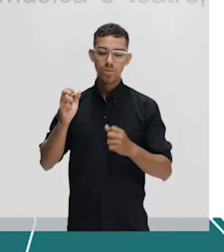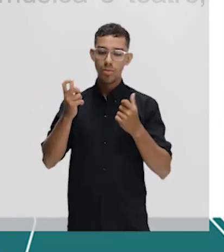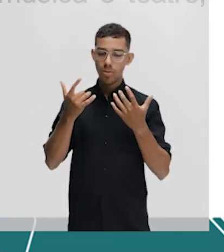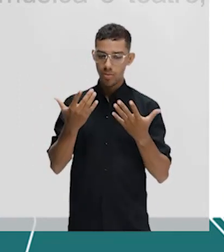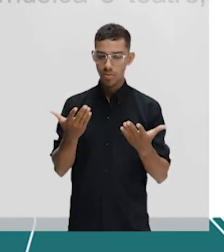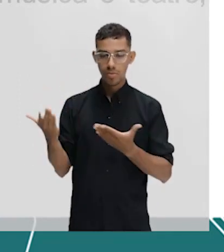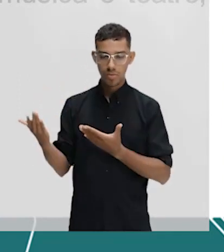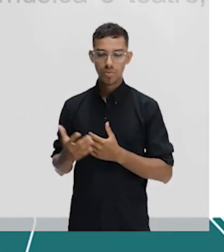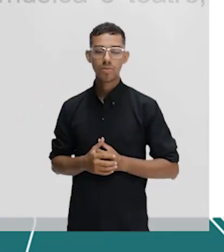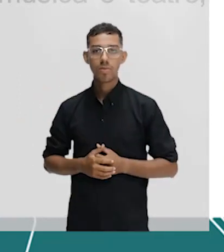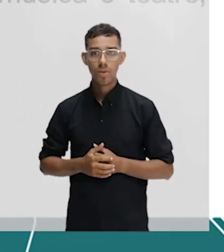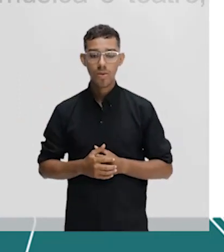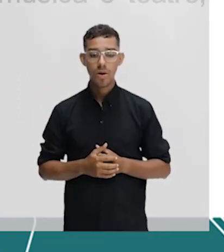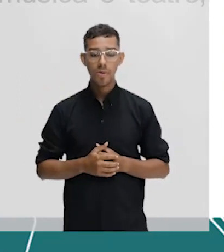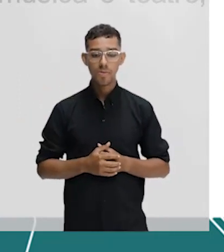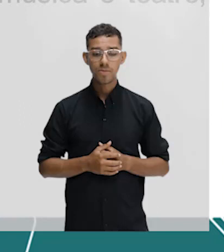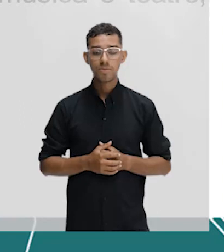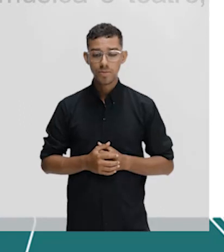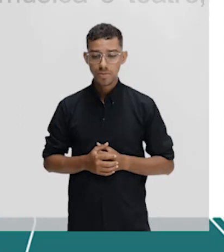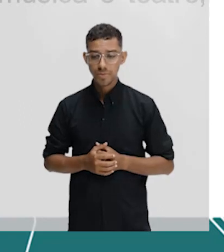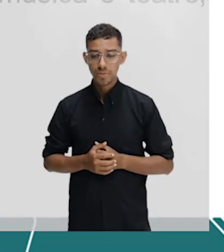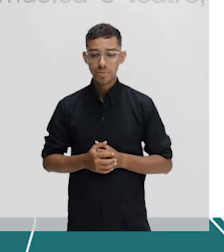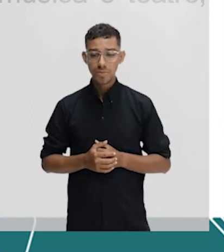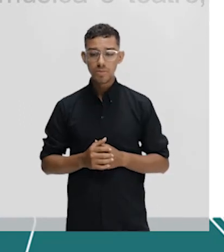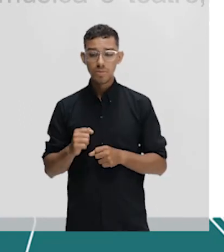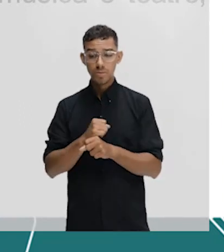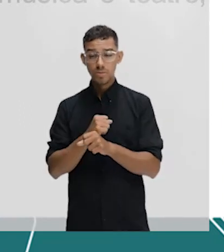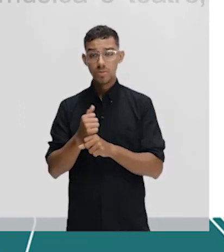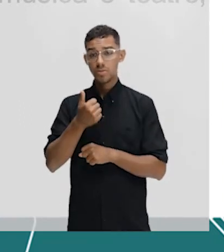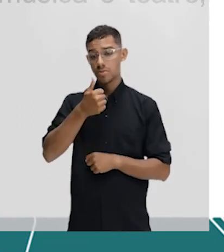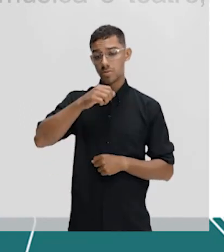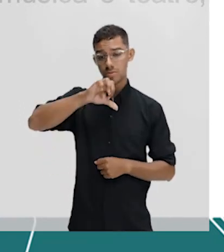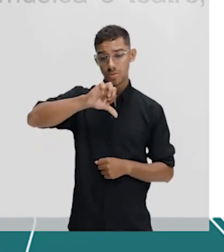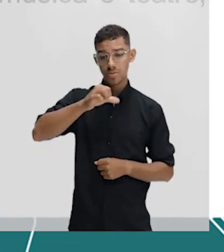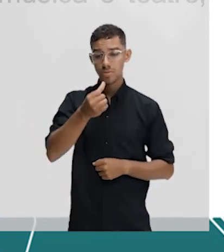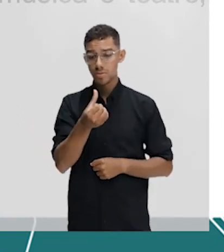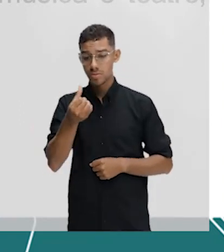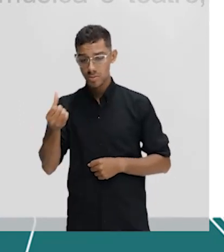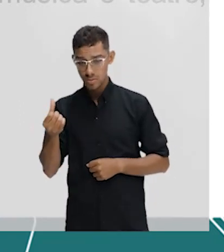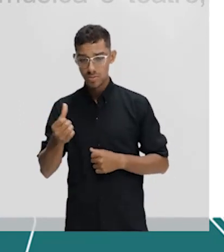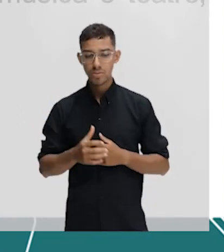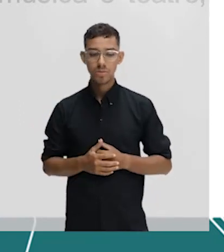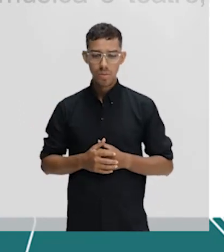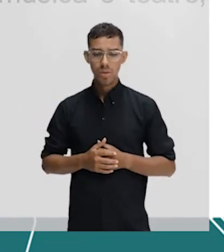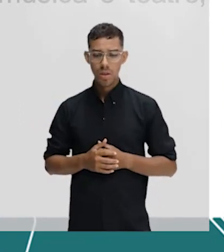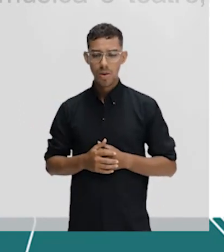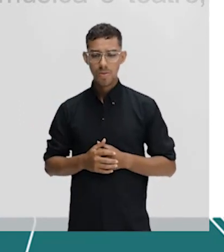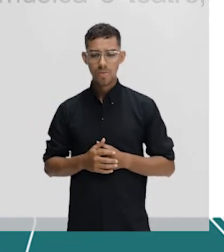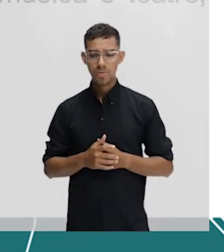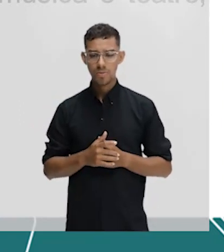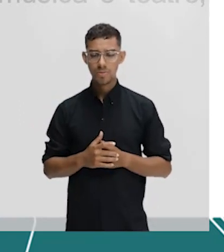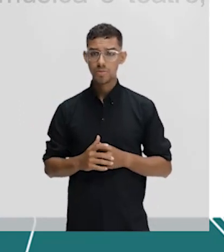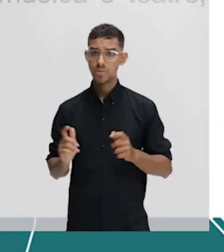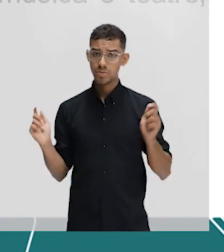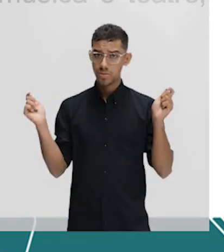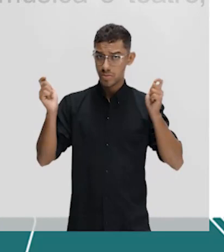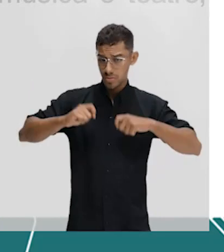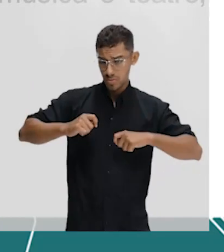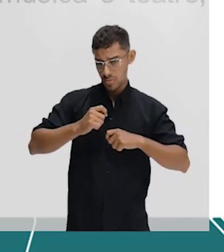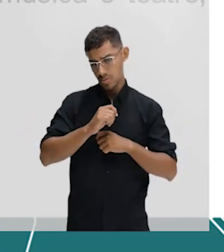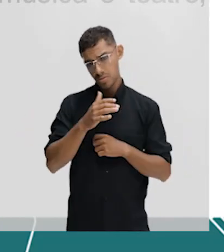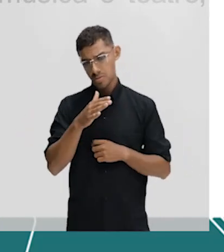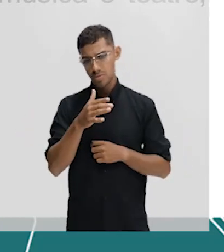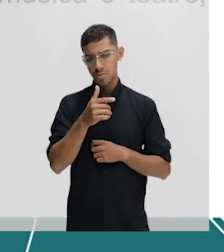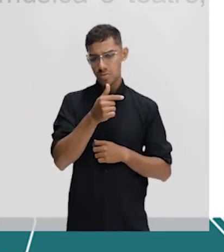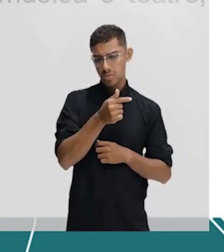Né? Tombado como patrimônio em 1966, perdão, ele trabalha com uma capacidade de 700 pessoas